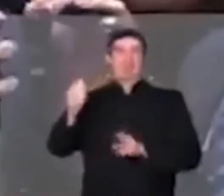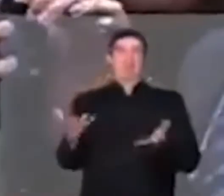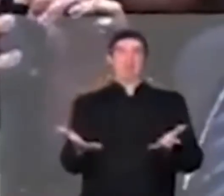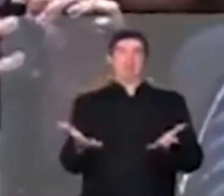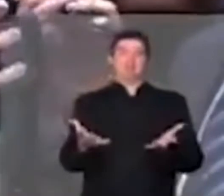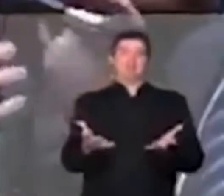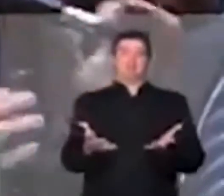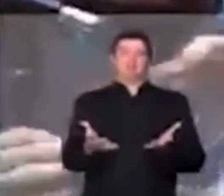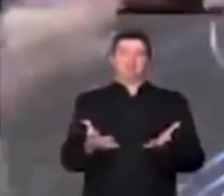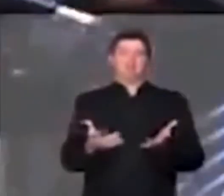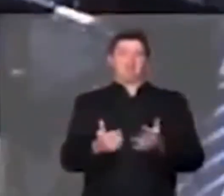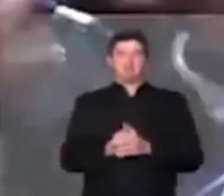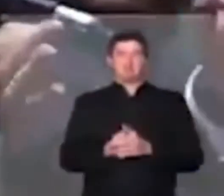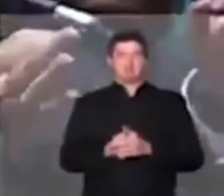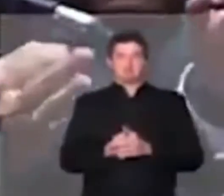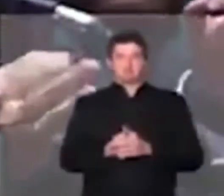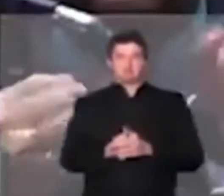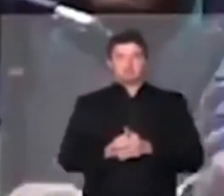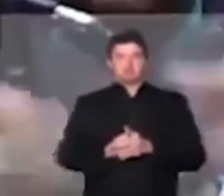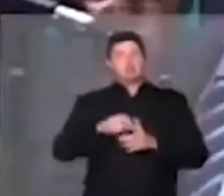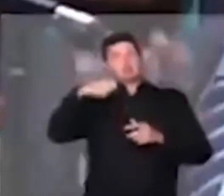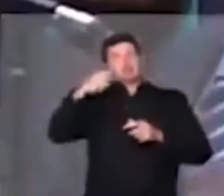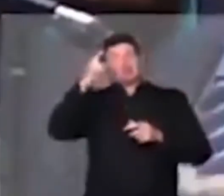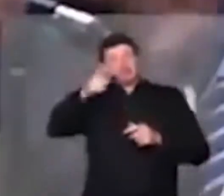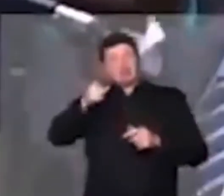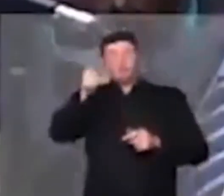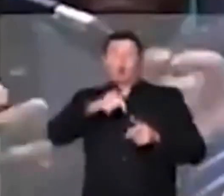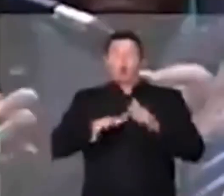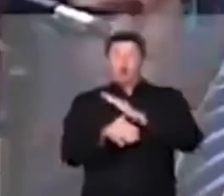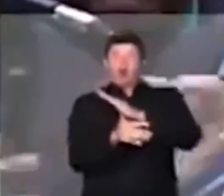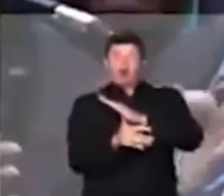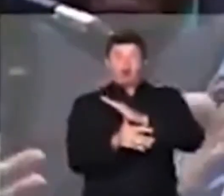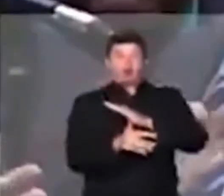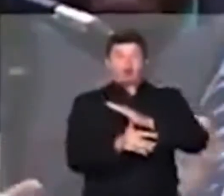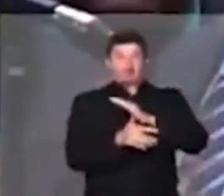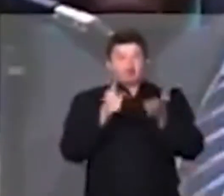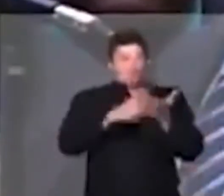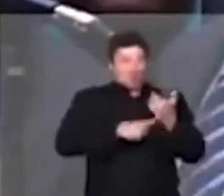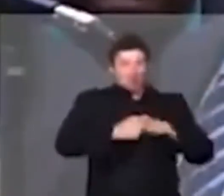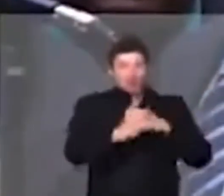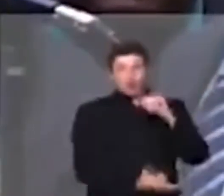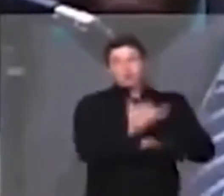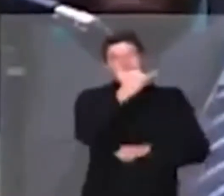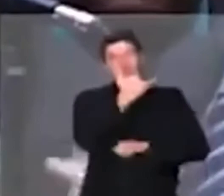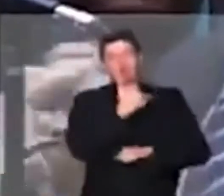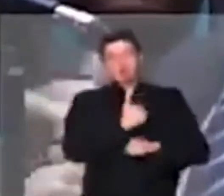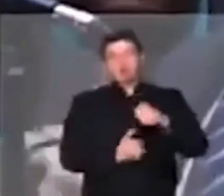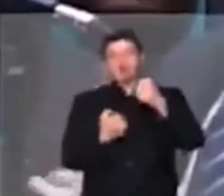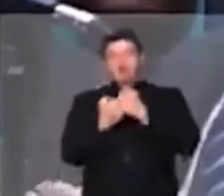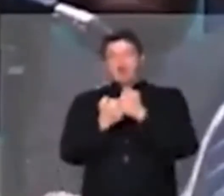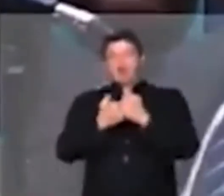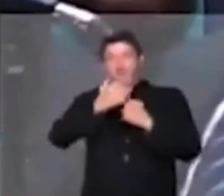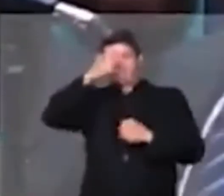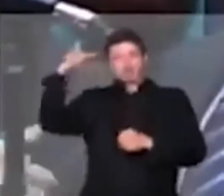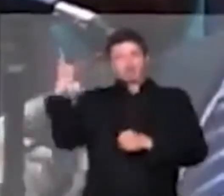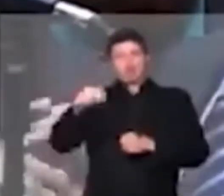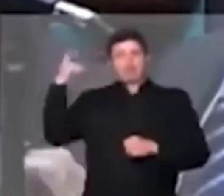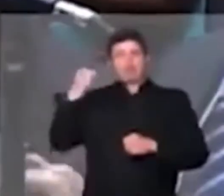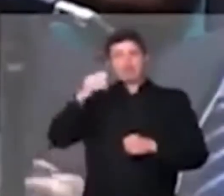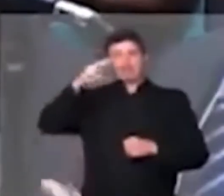conduzida por um ladrão, urdida por um traidor, conspirador, e apoiada por